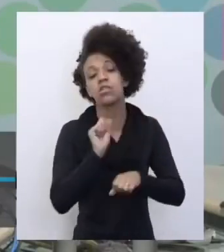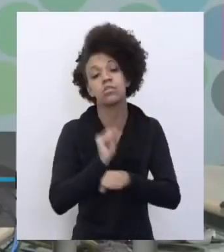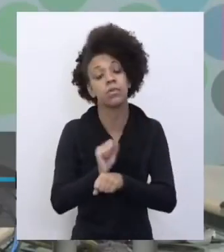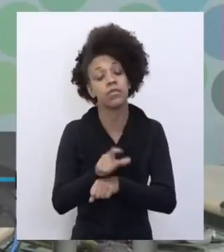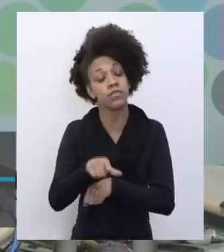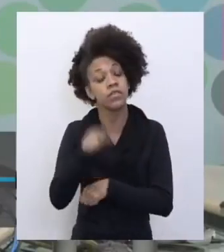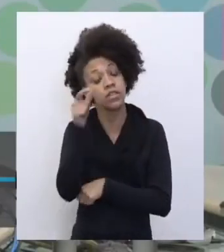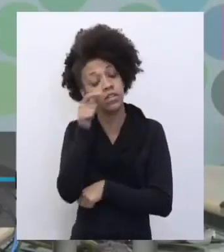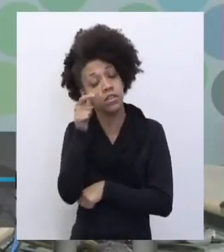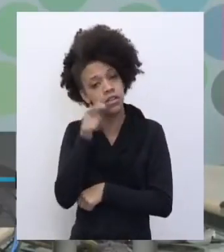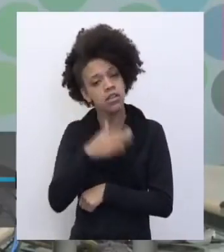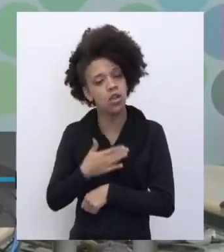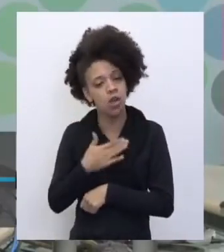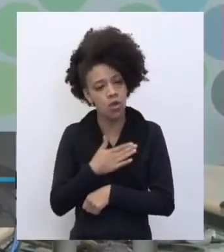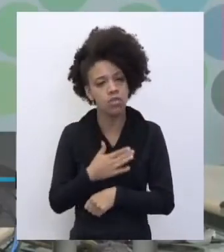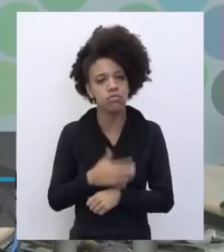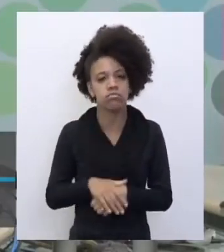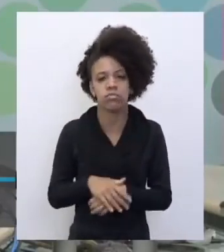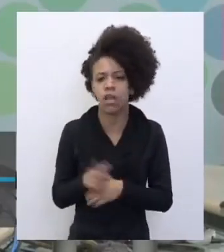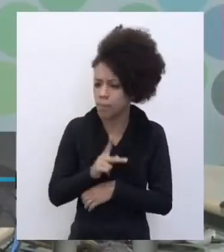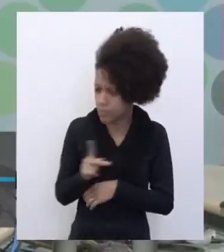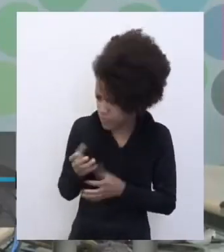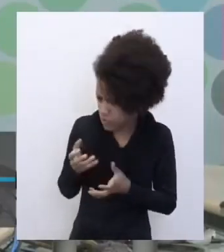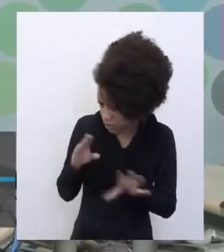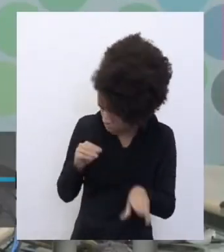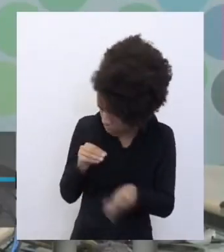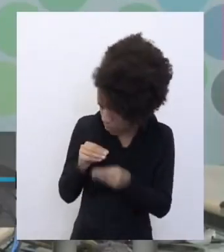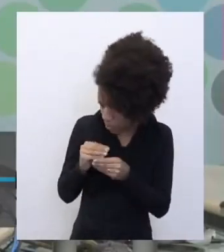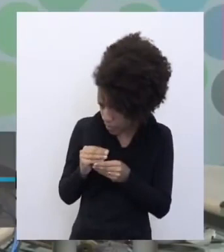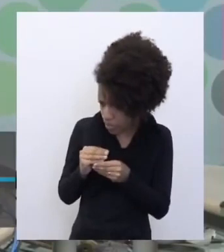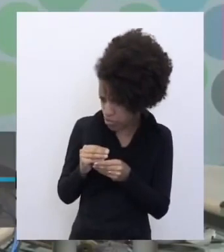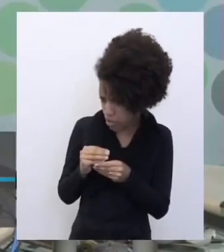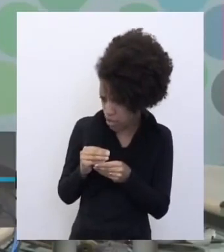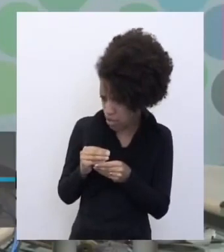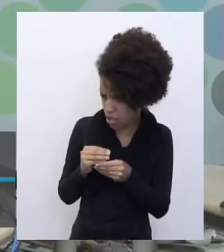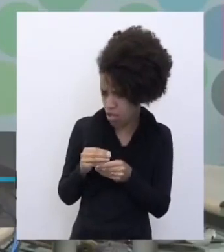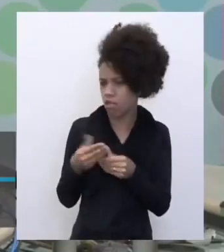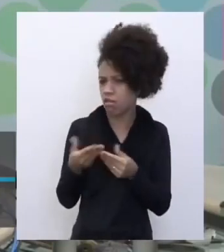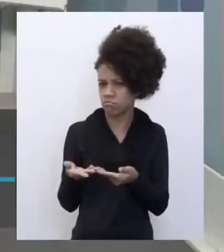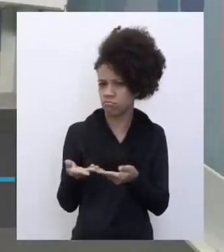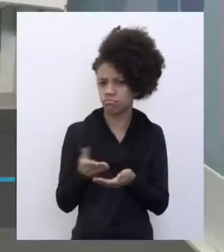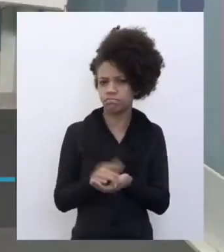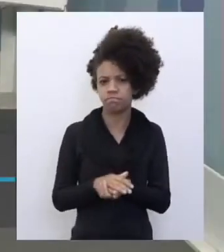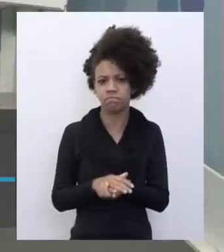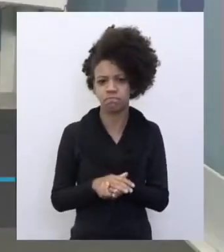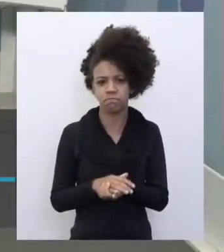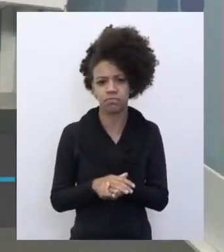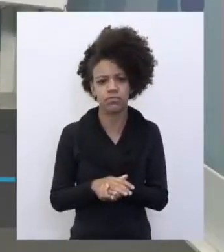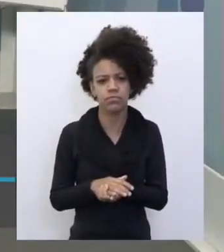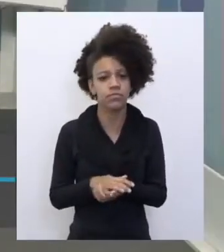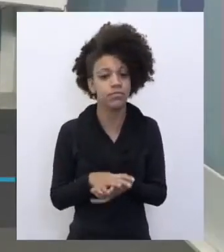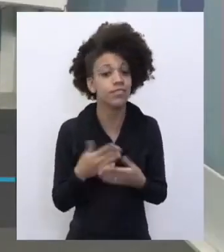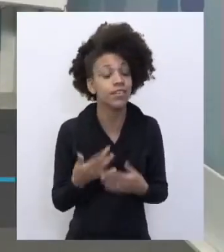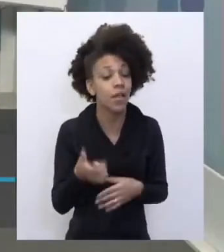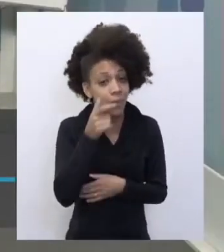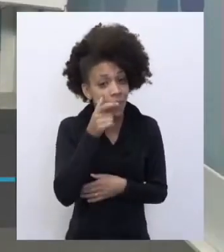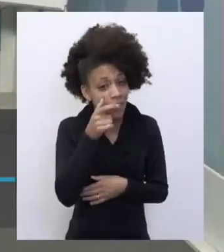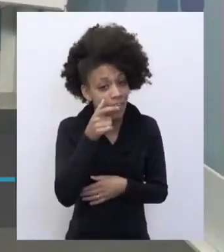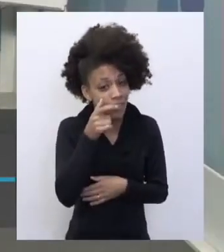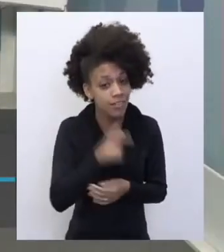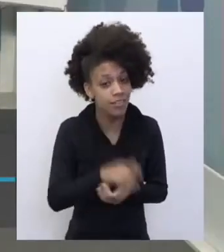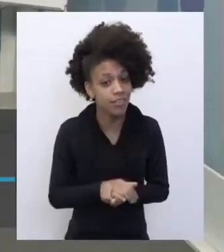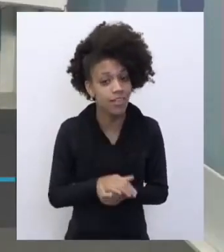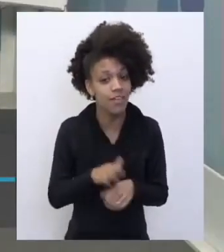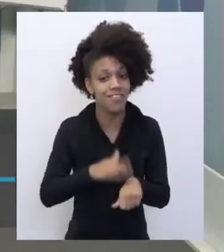e gostem bastante. Professora Márcia, quer complementar alguma coisa da nossa aula? Foi muito interessante, né, a